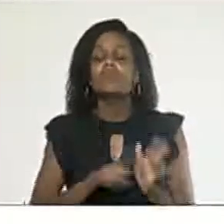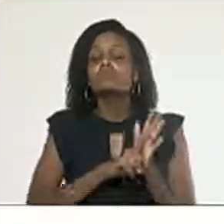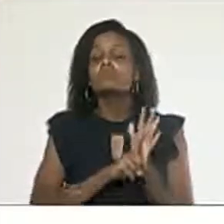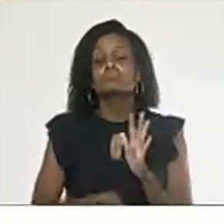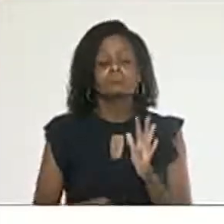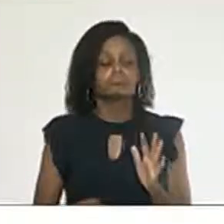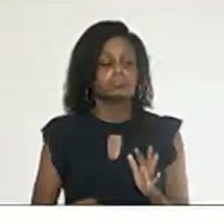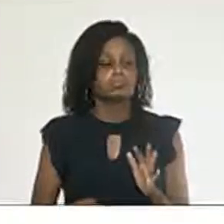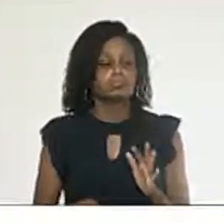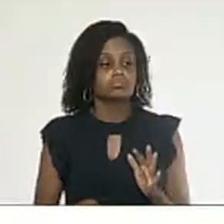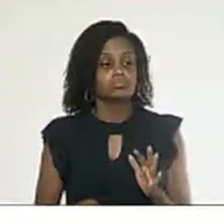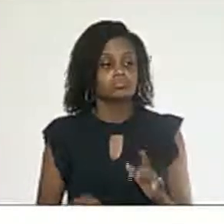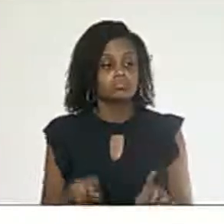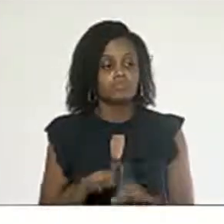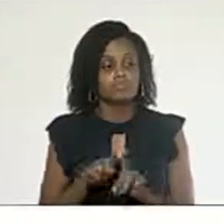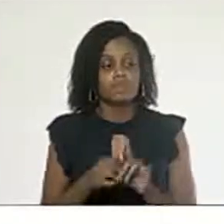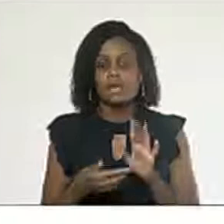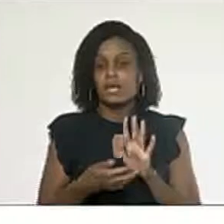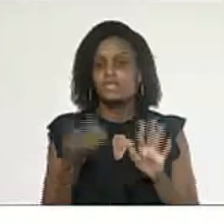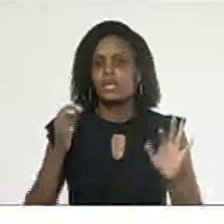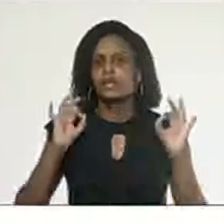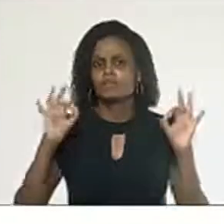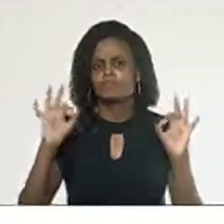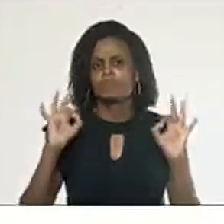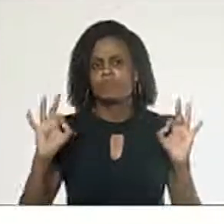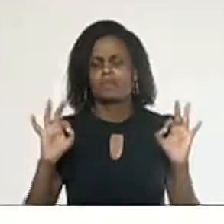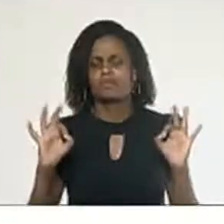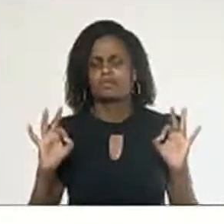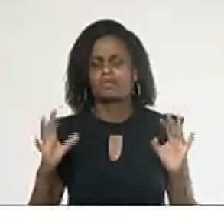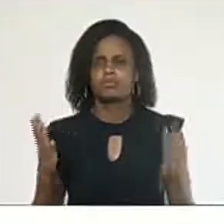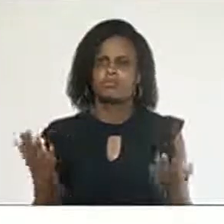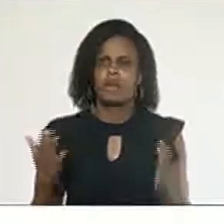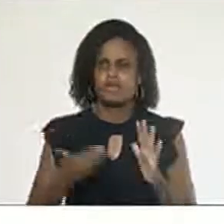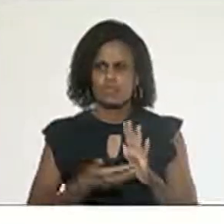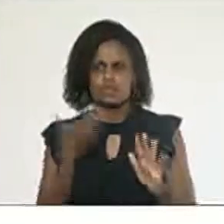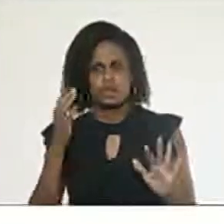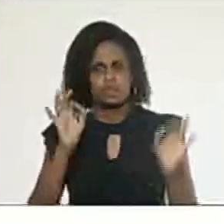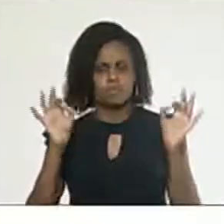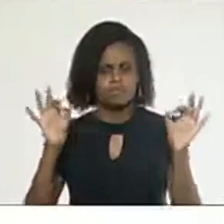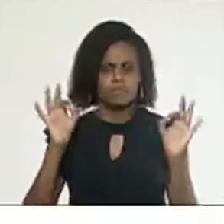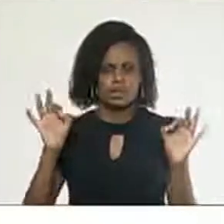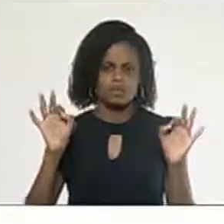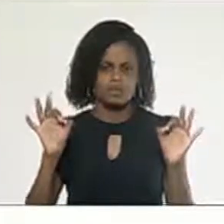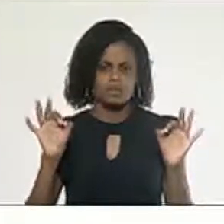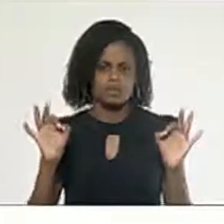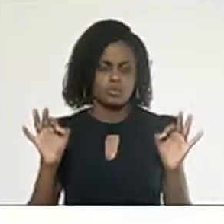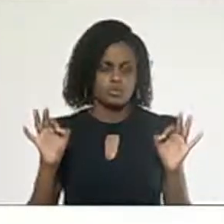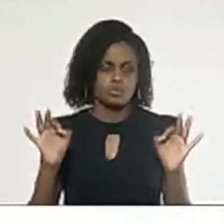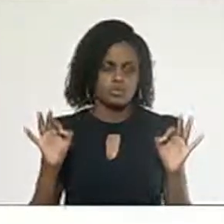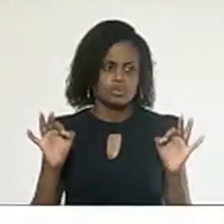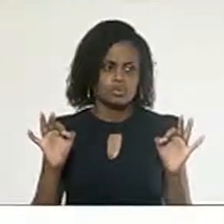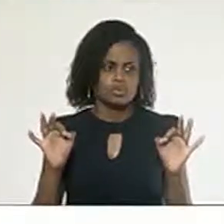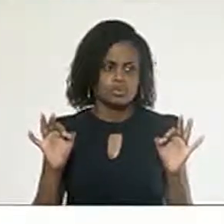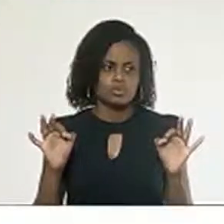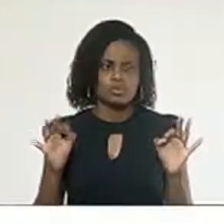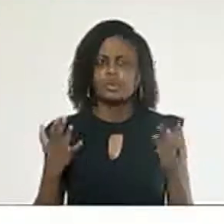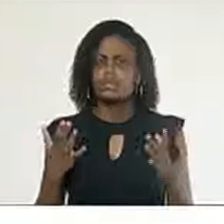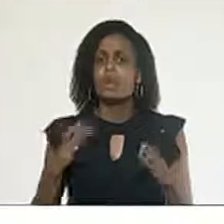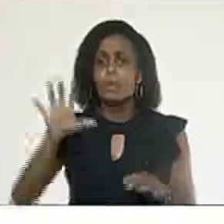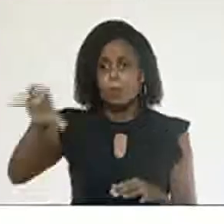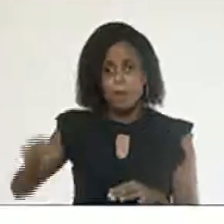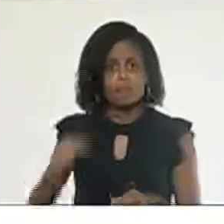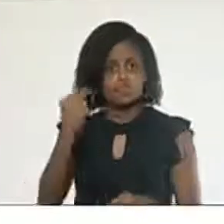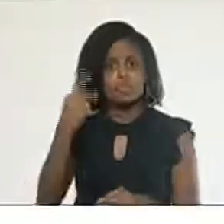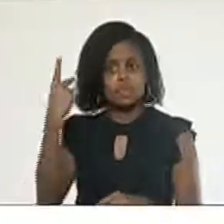e retirada de privilégios. Ora, retirada de privilégios, então bota a mão no dinheiro de quem